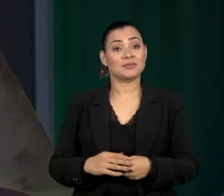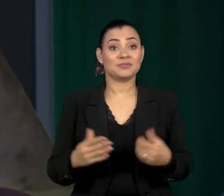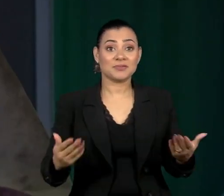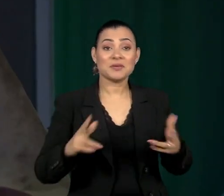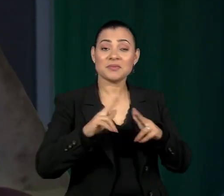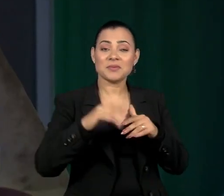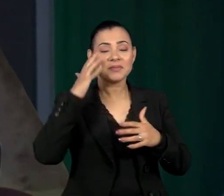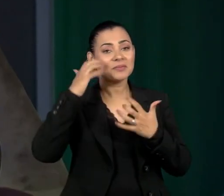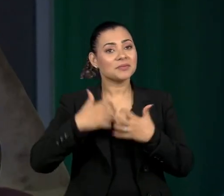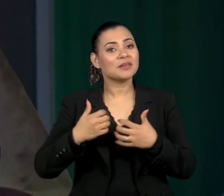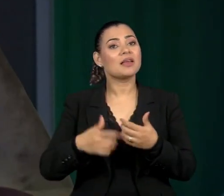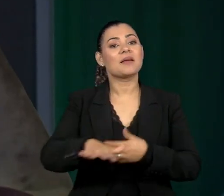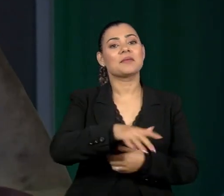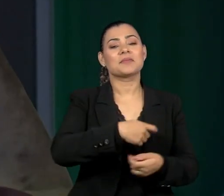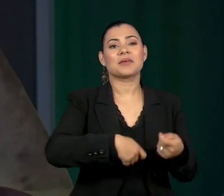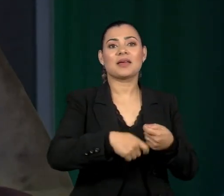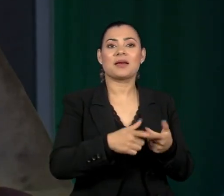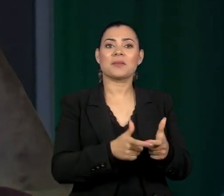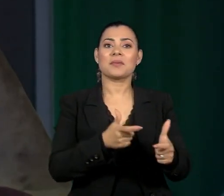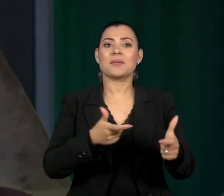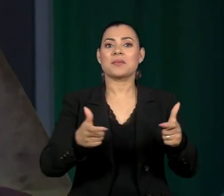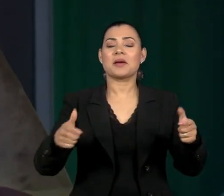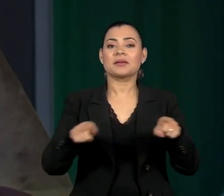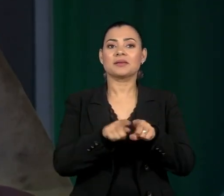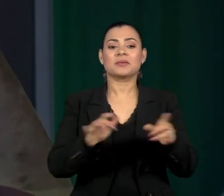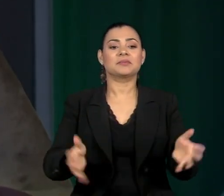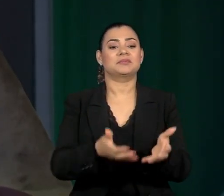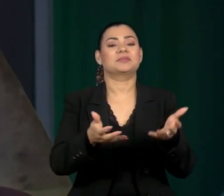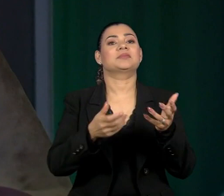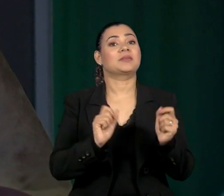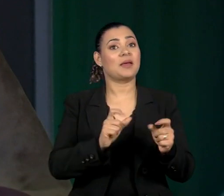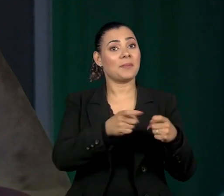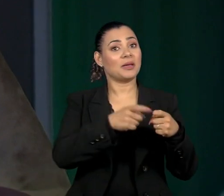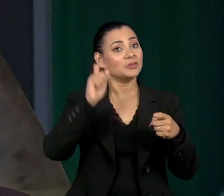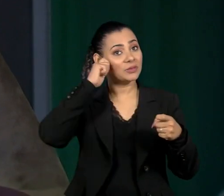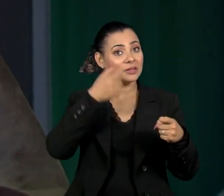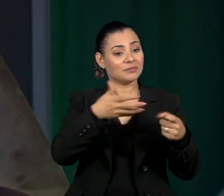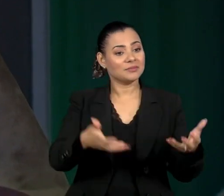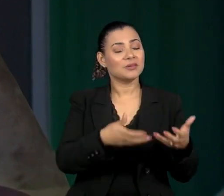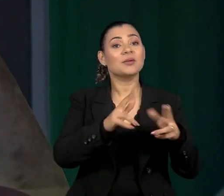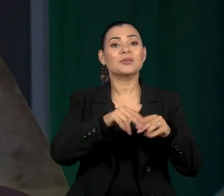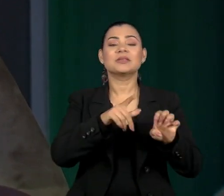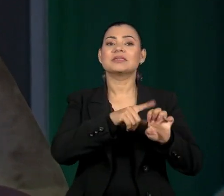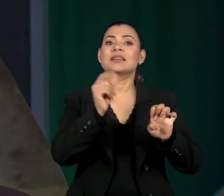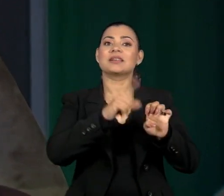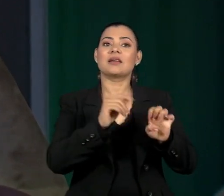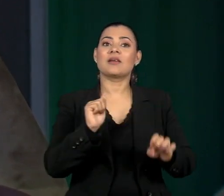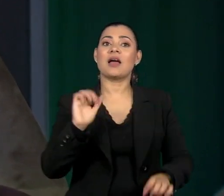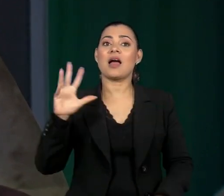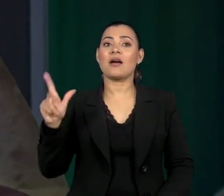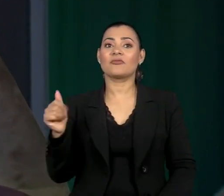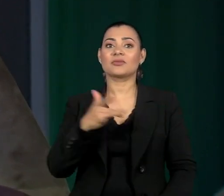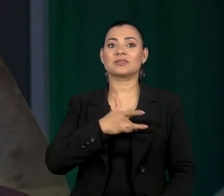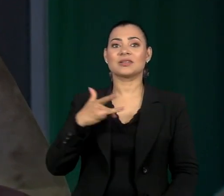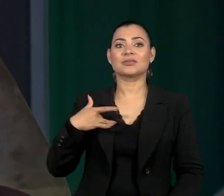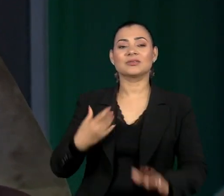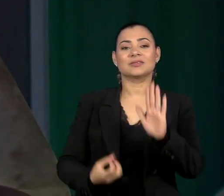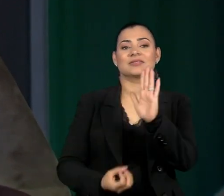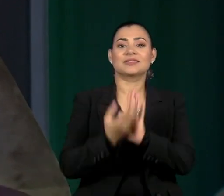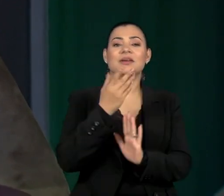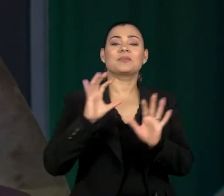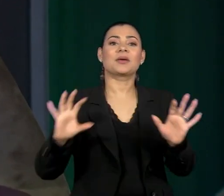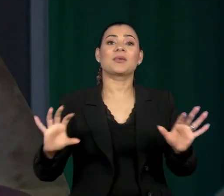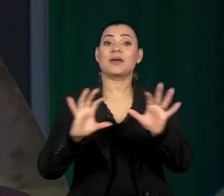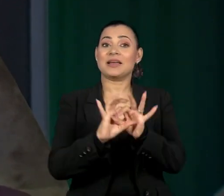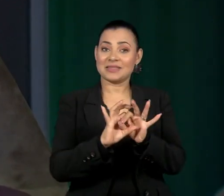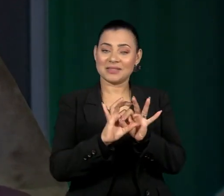no crescimento do mercado, em dar mais visibilidade para médicos negros, a startup Afro Saúde surgiu para fazer essa